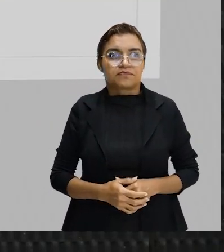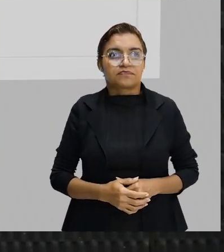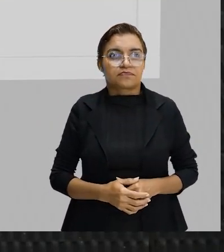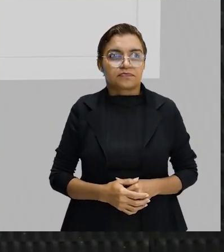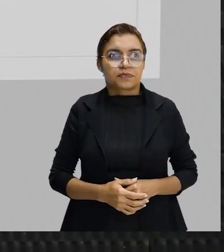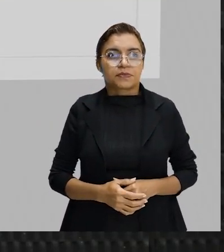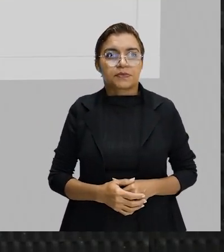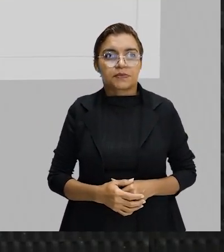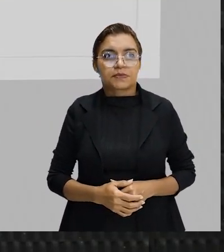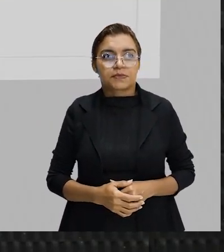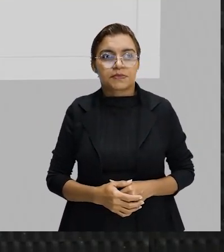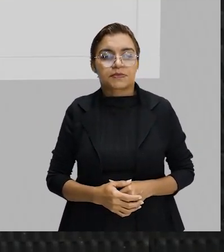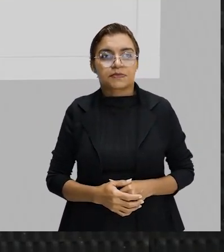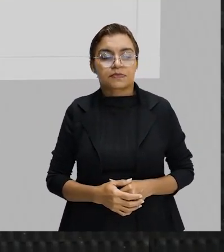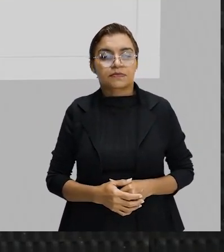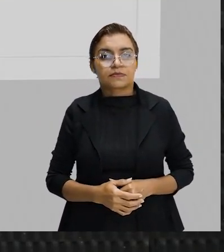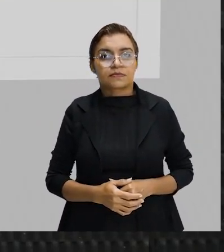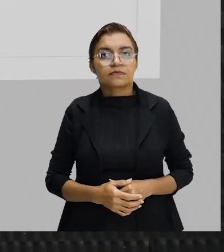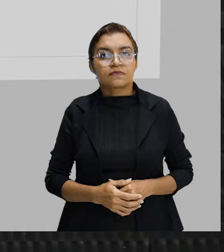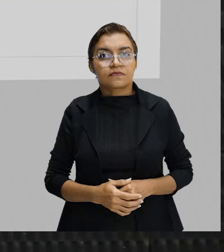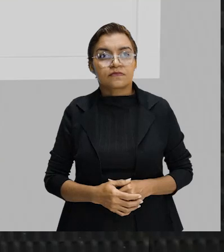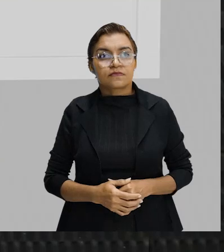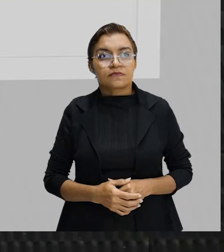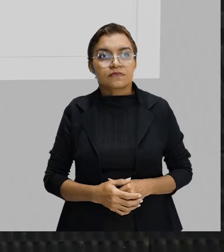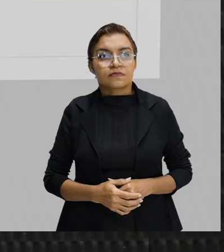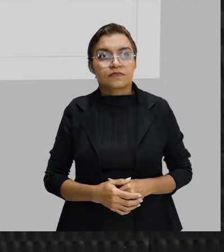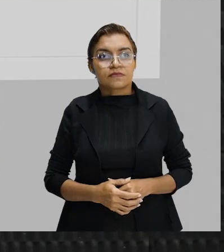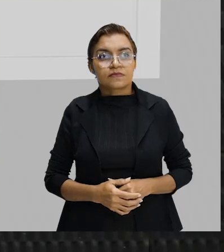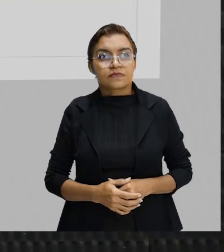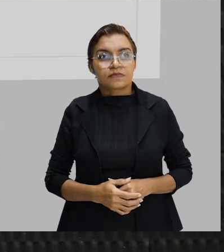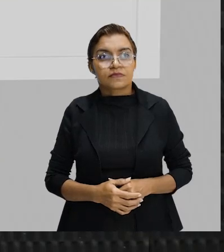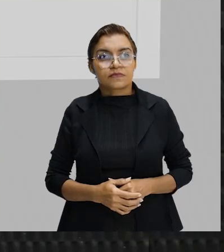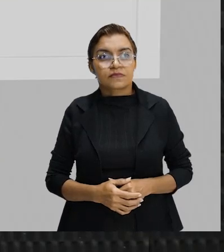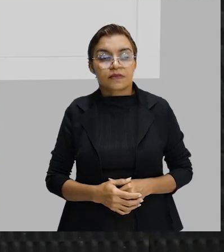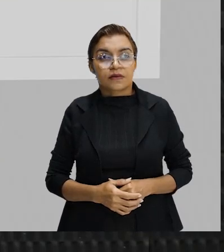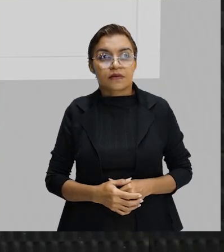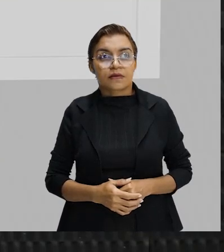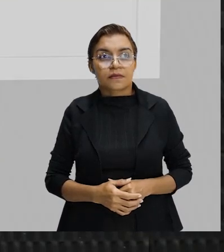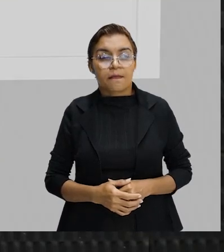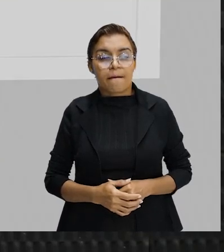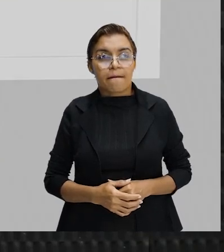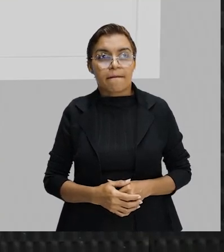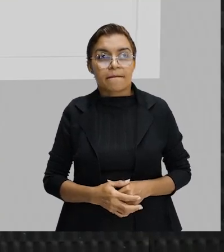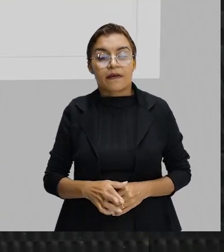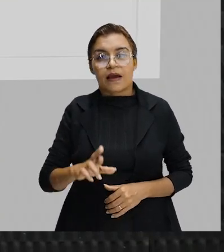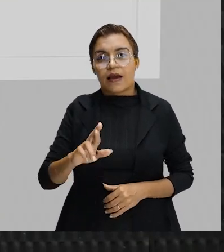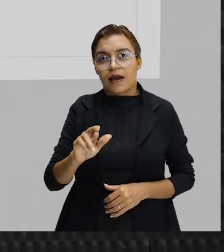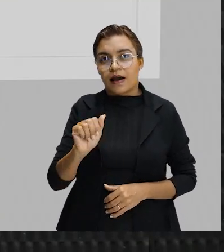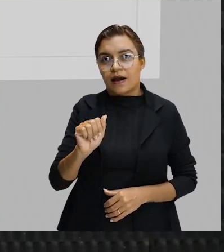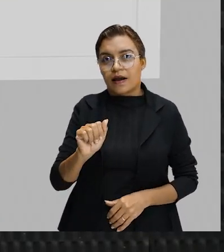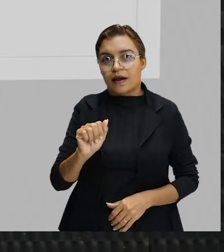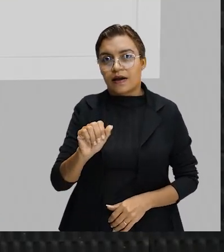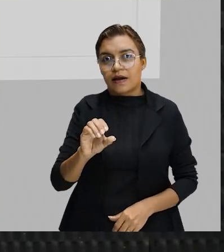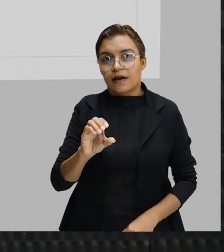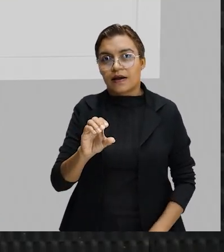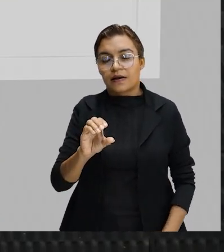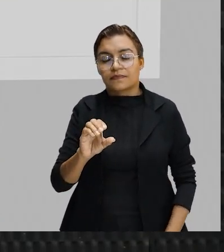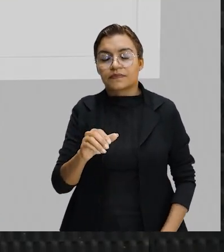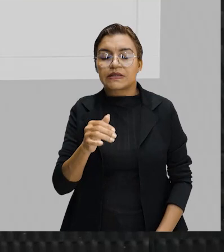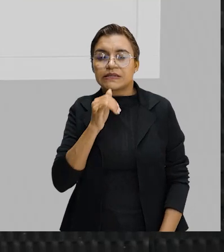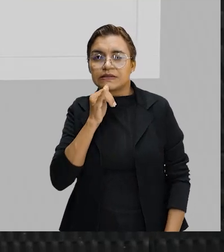mais racional. E aí entenda-se aqui discurso mais racional com que nome? Quando você bota discurso mais